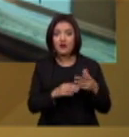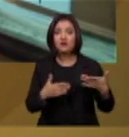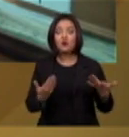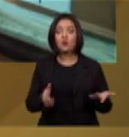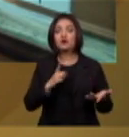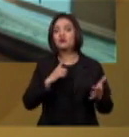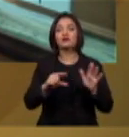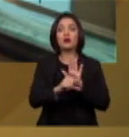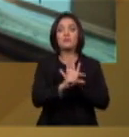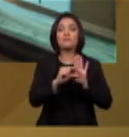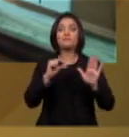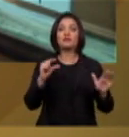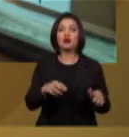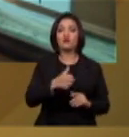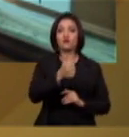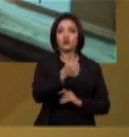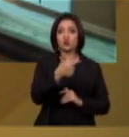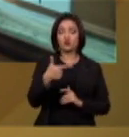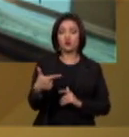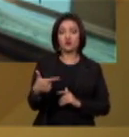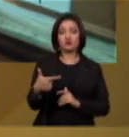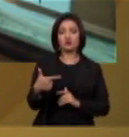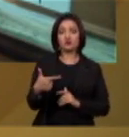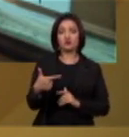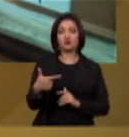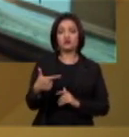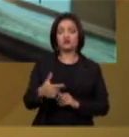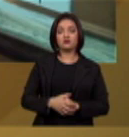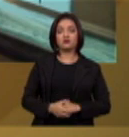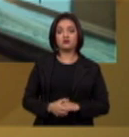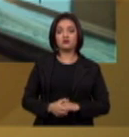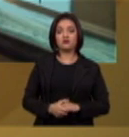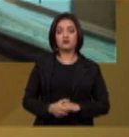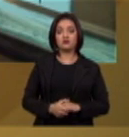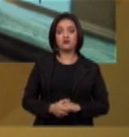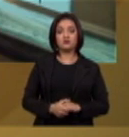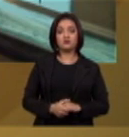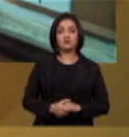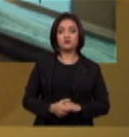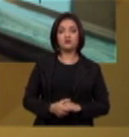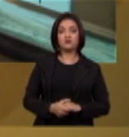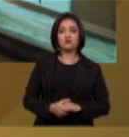no parágrafo 12 que, no caso,